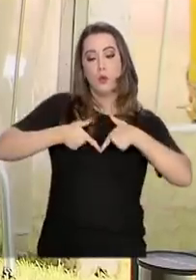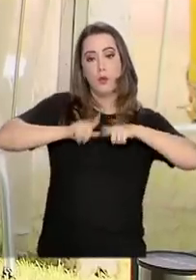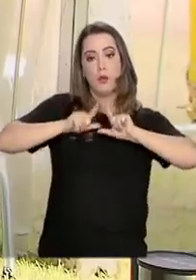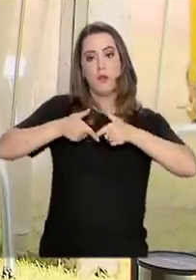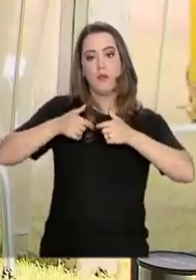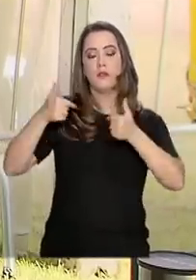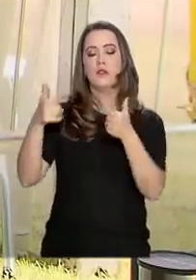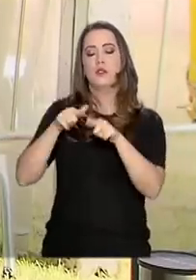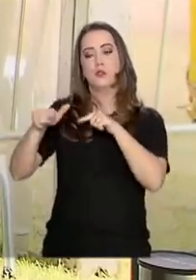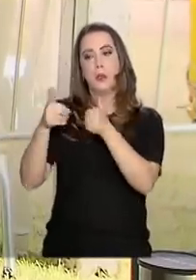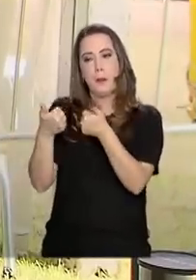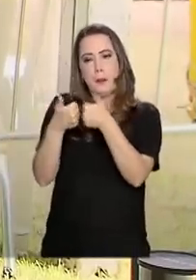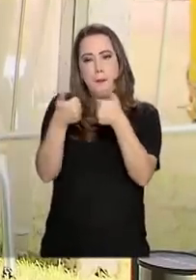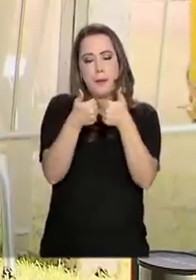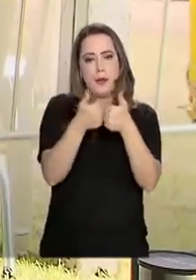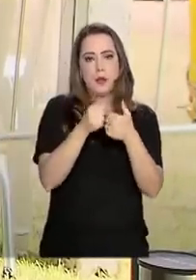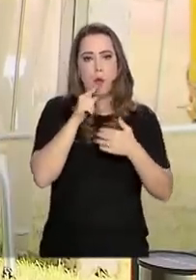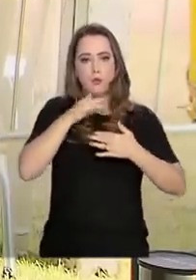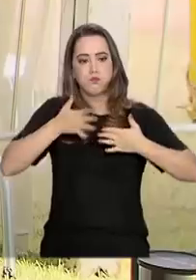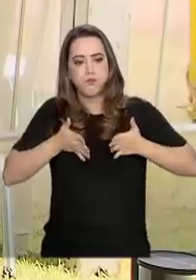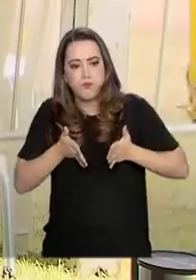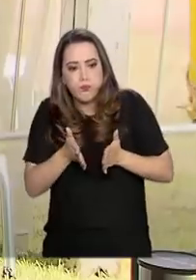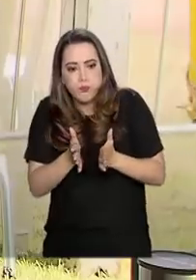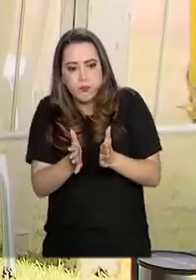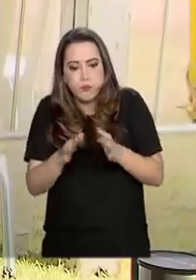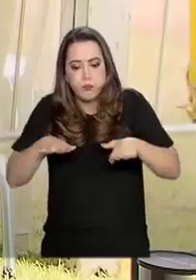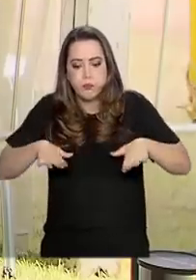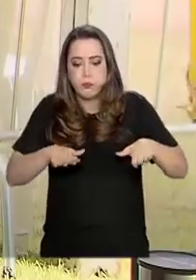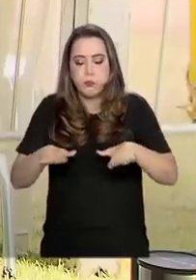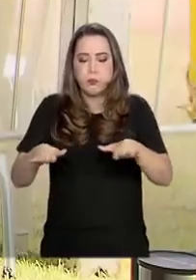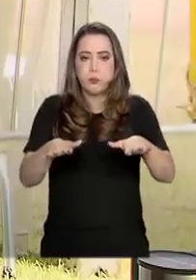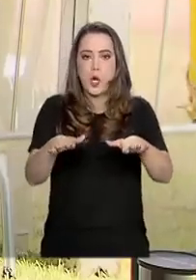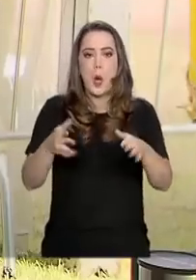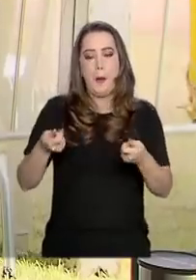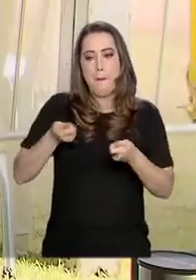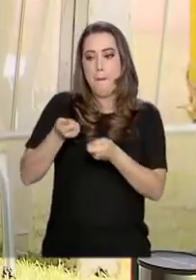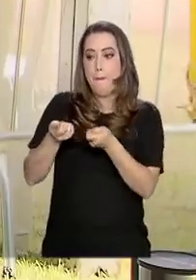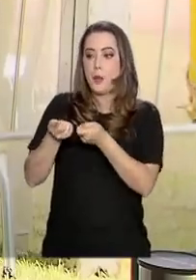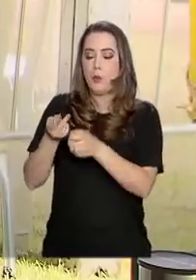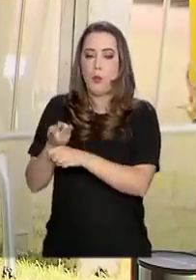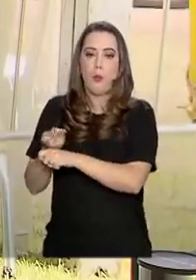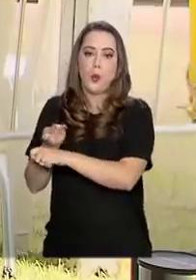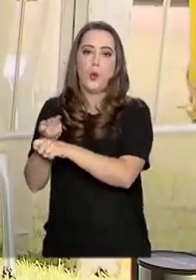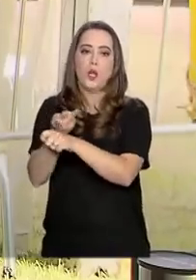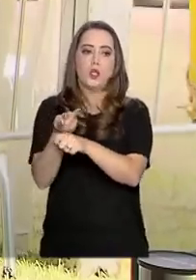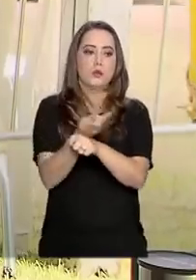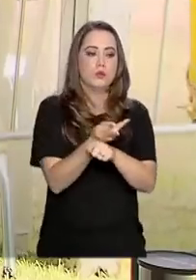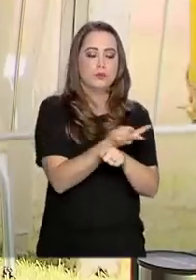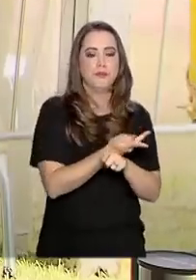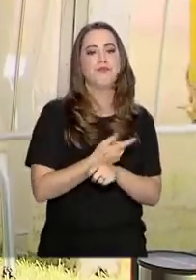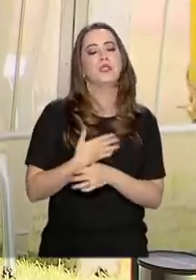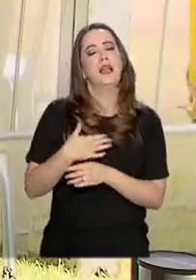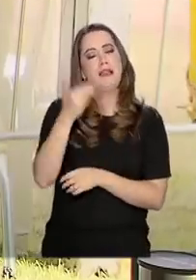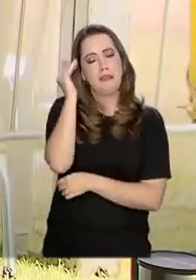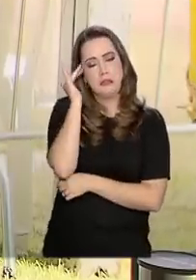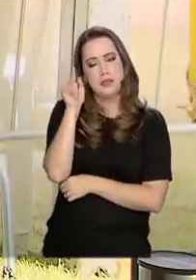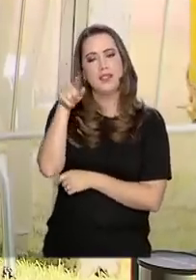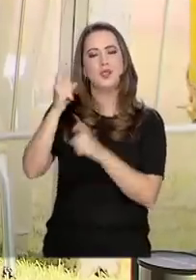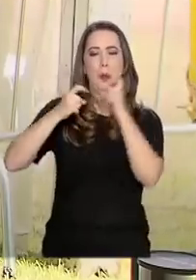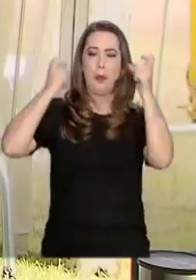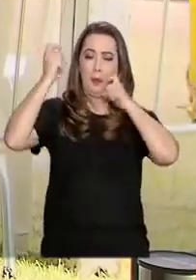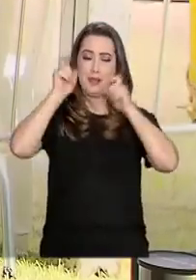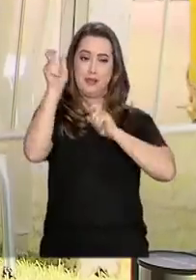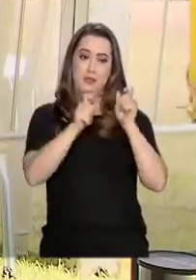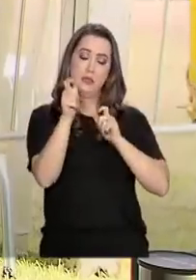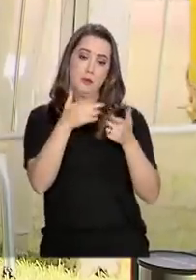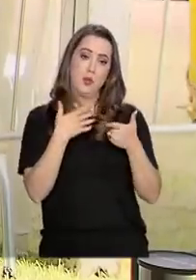na área mais próxima à barragem que rompeu. Ayara também disse entender a situação dos parentes das vítimas que procuram aqui o